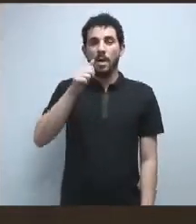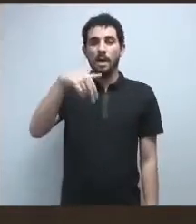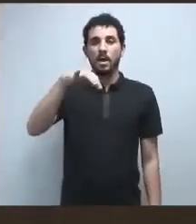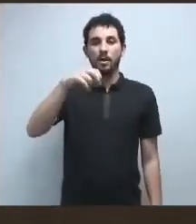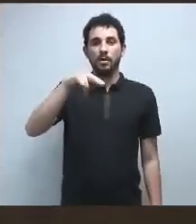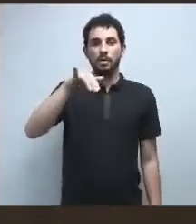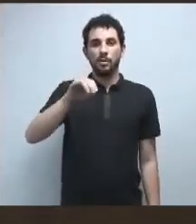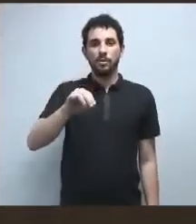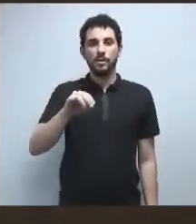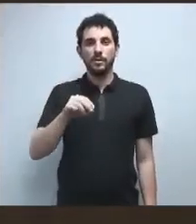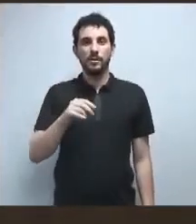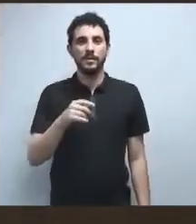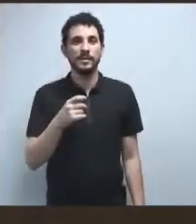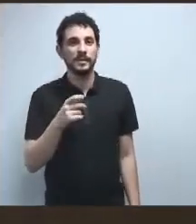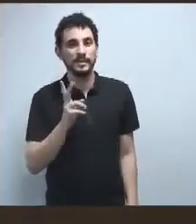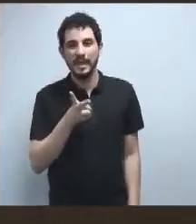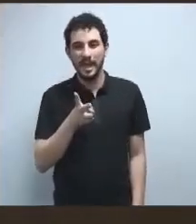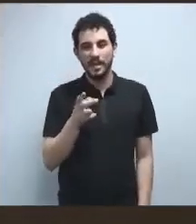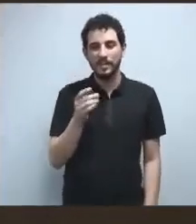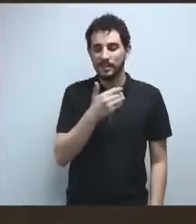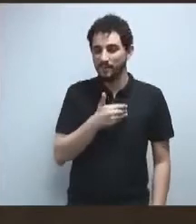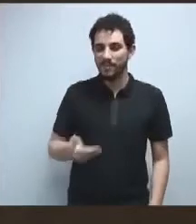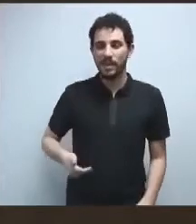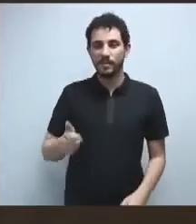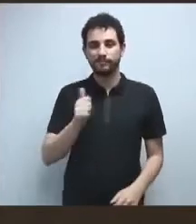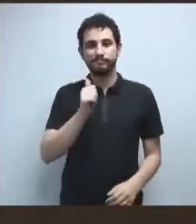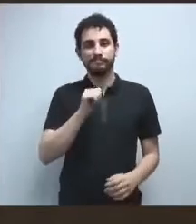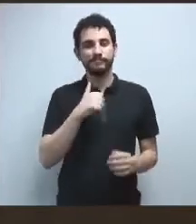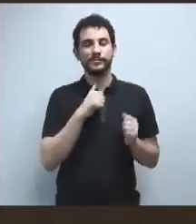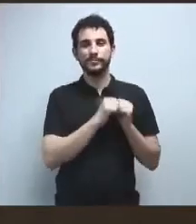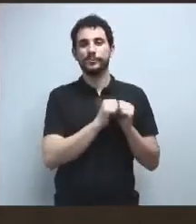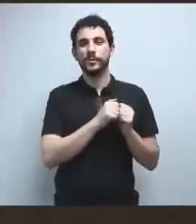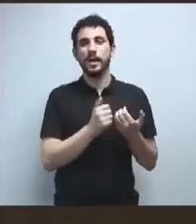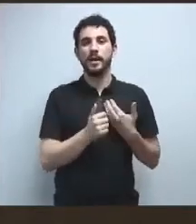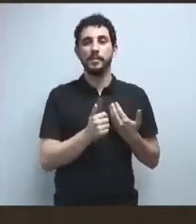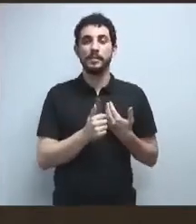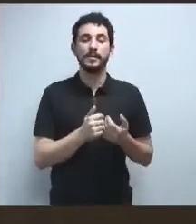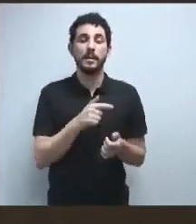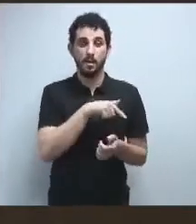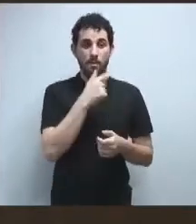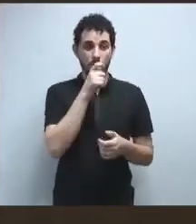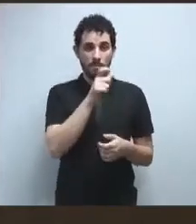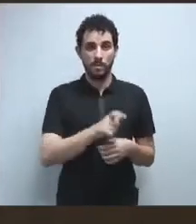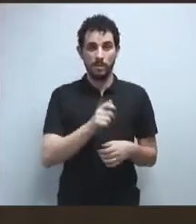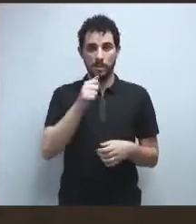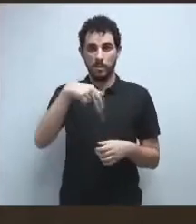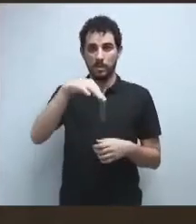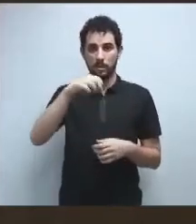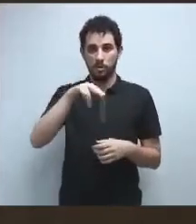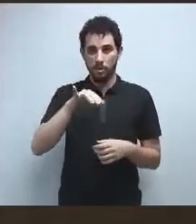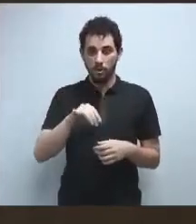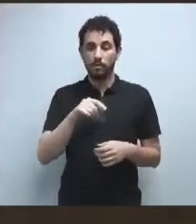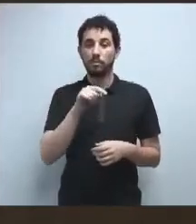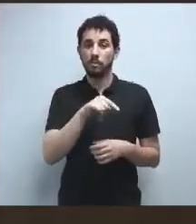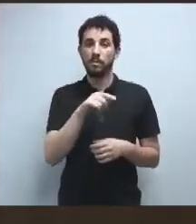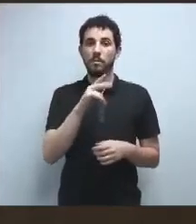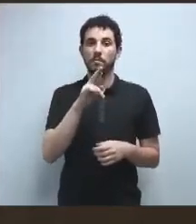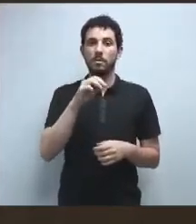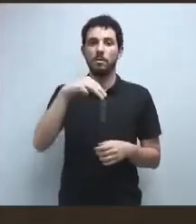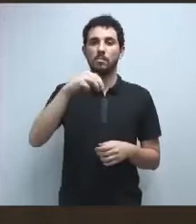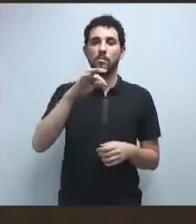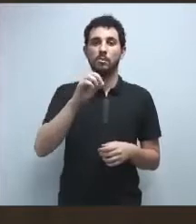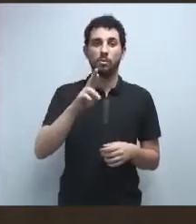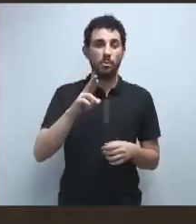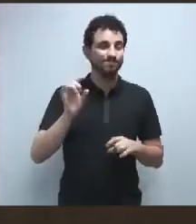cerveja nas sextas feiras o antônio carlos penteado de moraes foi um promotor e um procurador de justiça